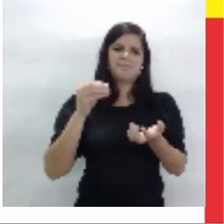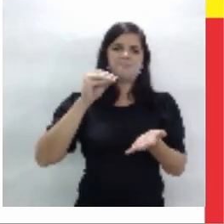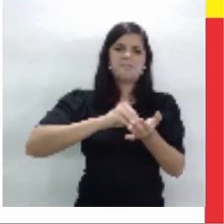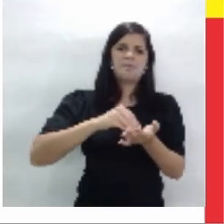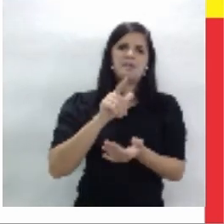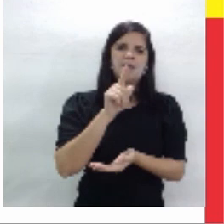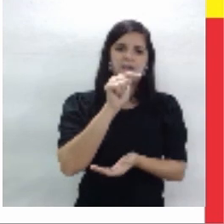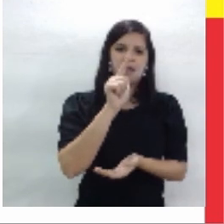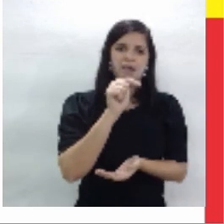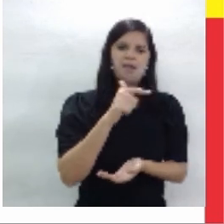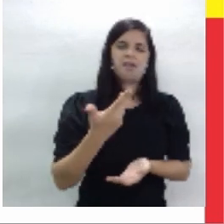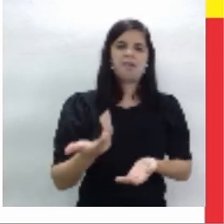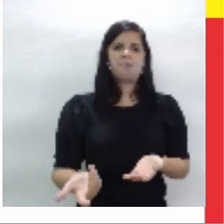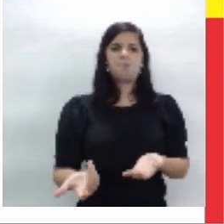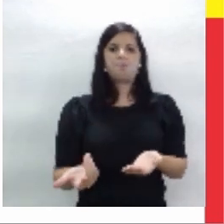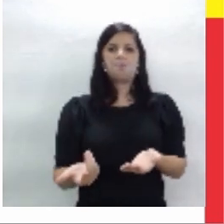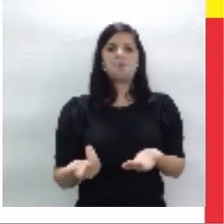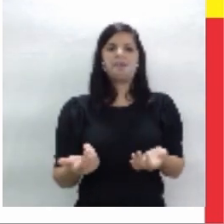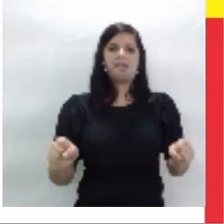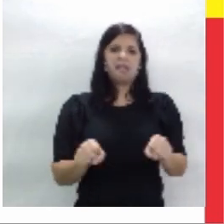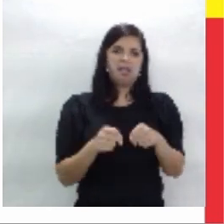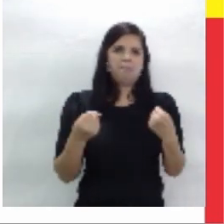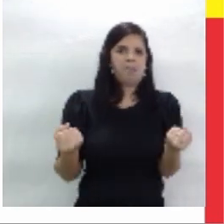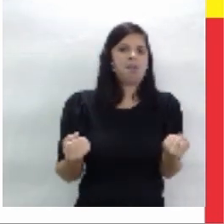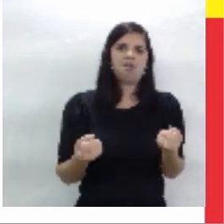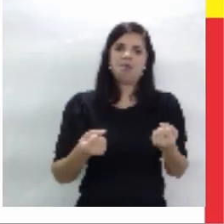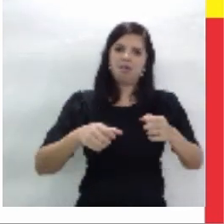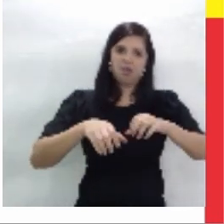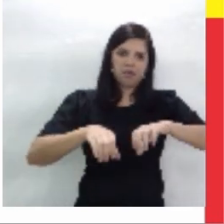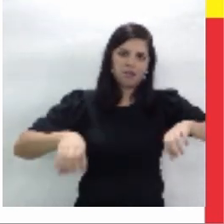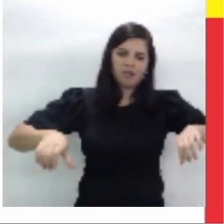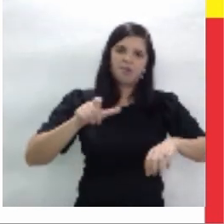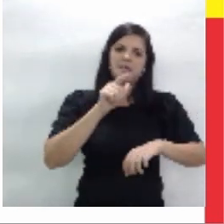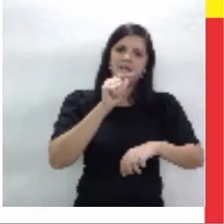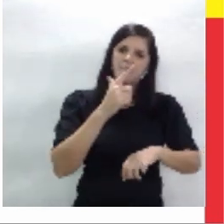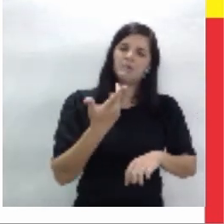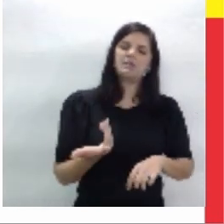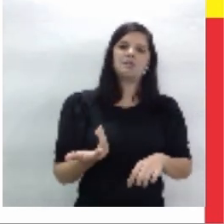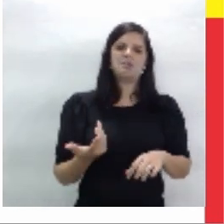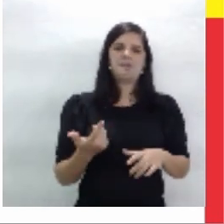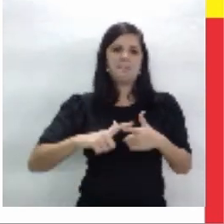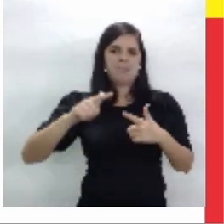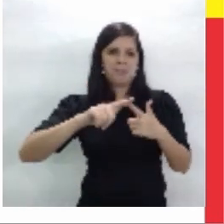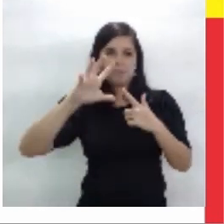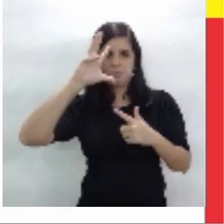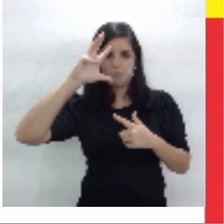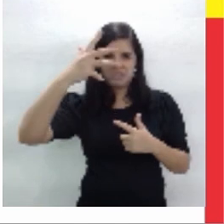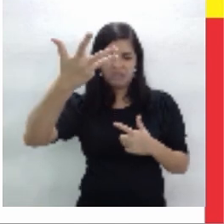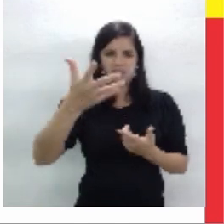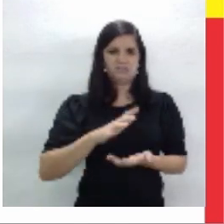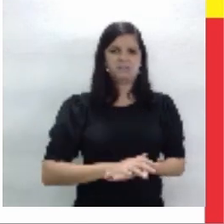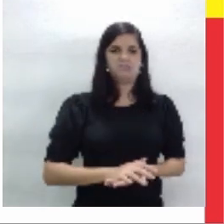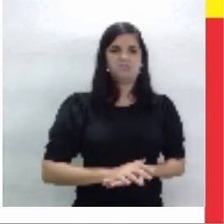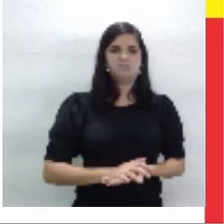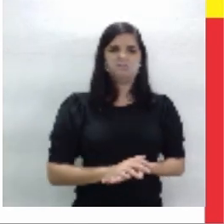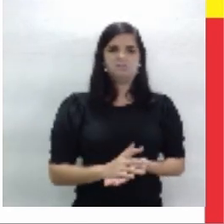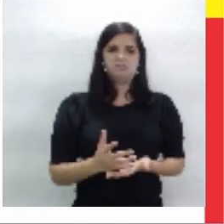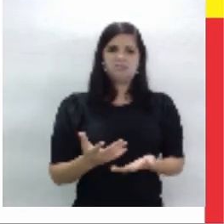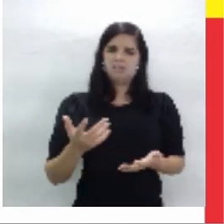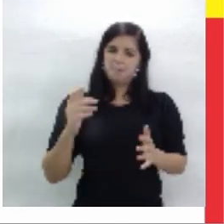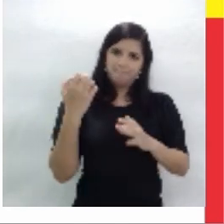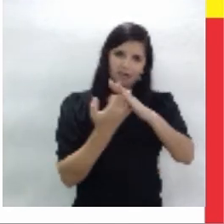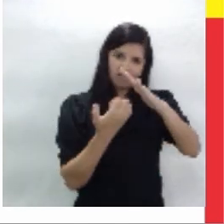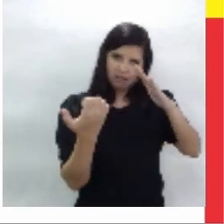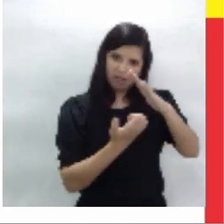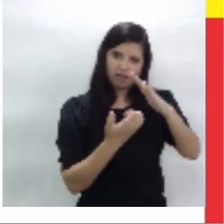exemplo, quando quebra alguma estação de água ou quando acontece algum problema pela concessionária, né,